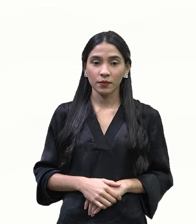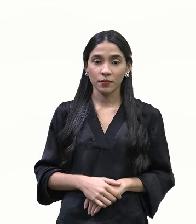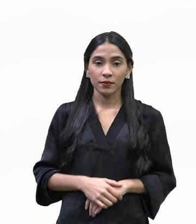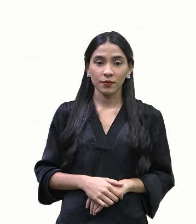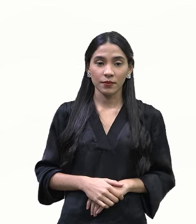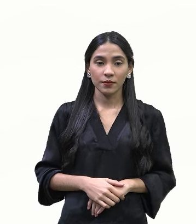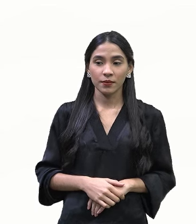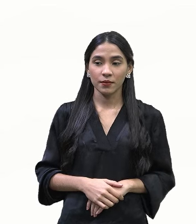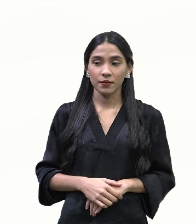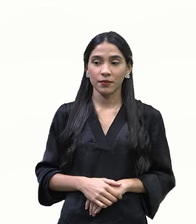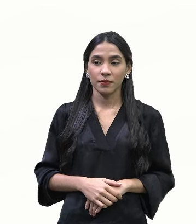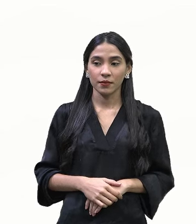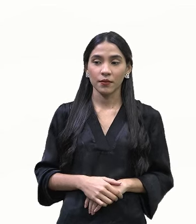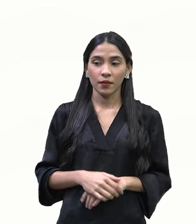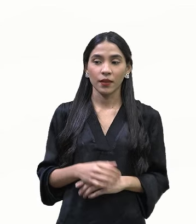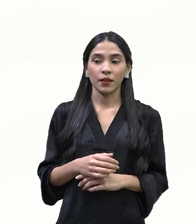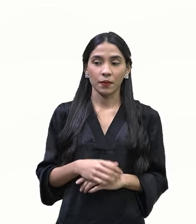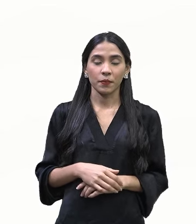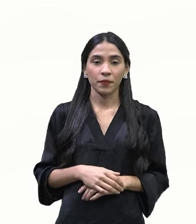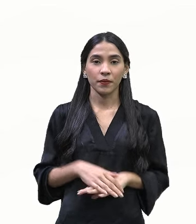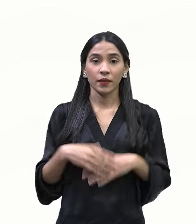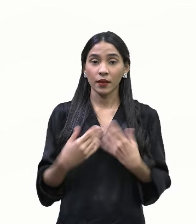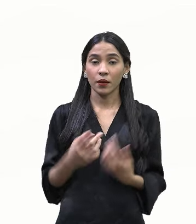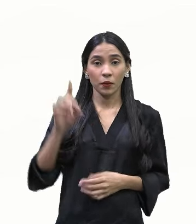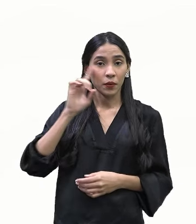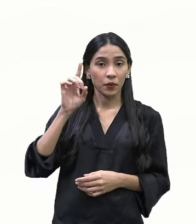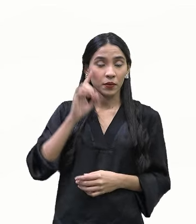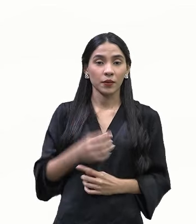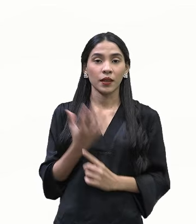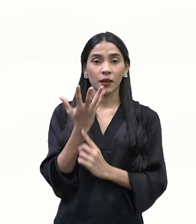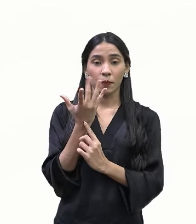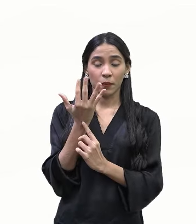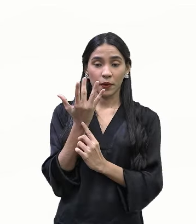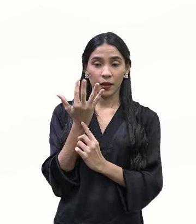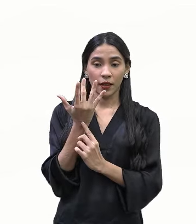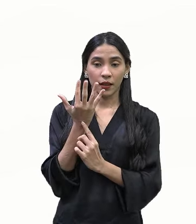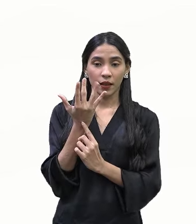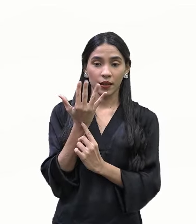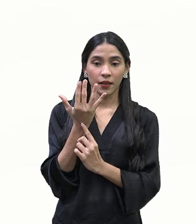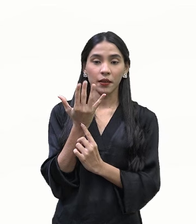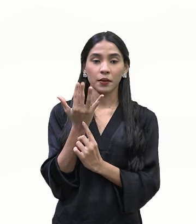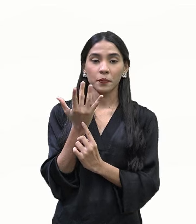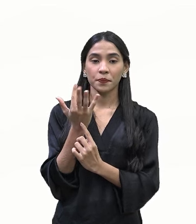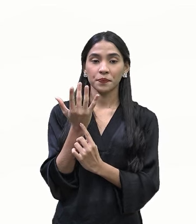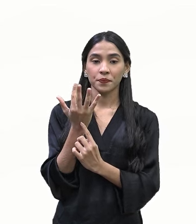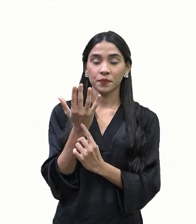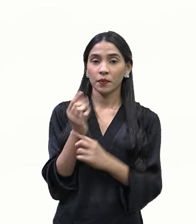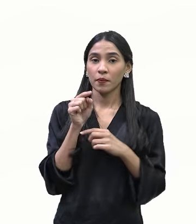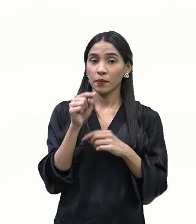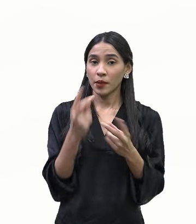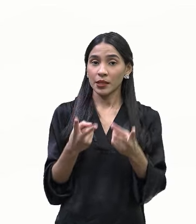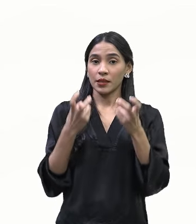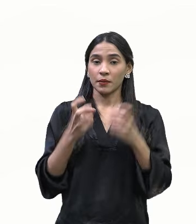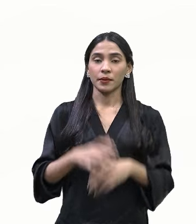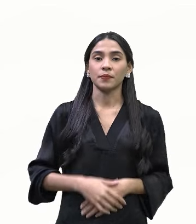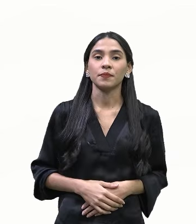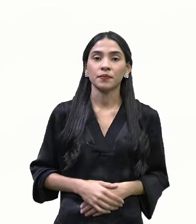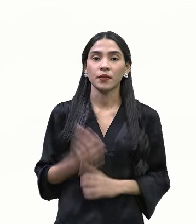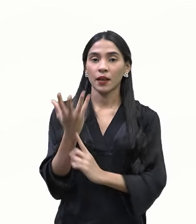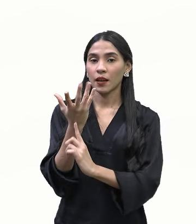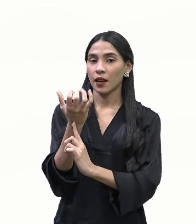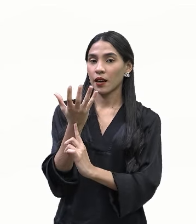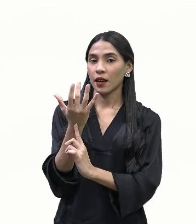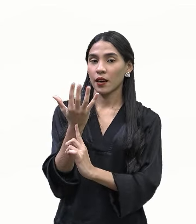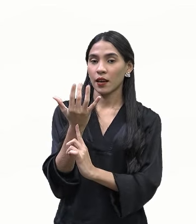Então no cotidiano nós temos aí a queima de vela. Note que a vela,